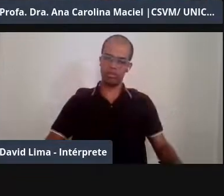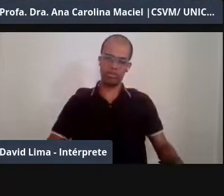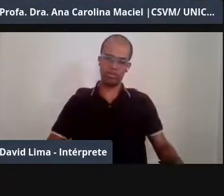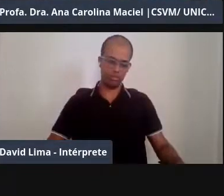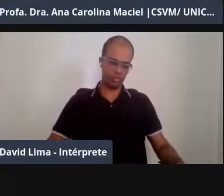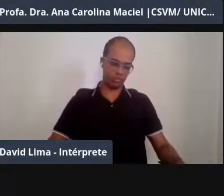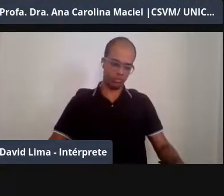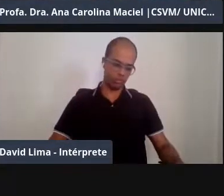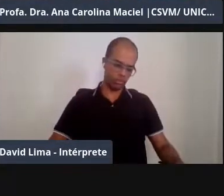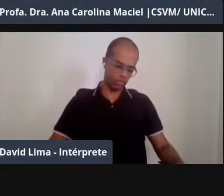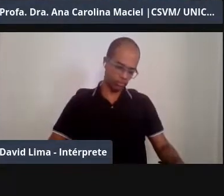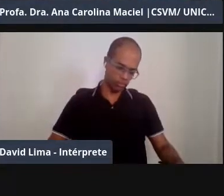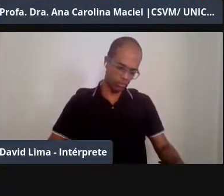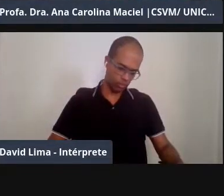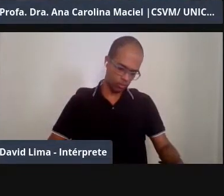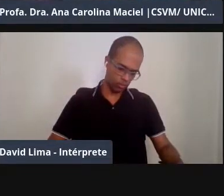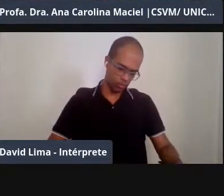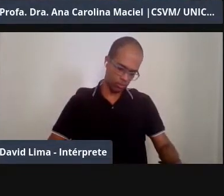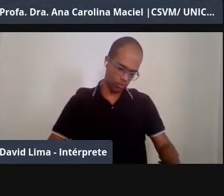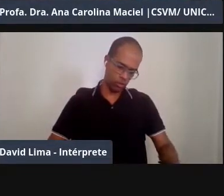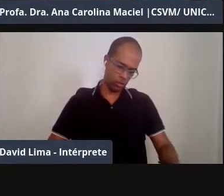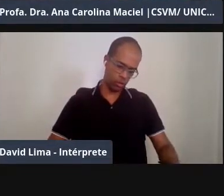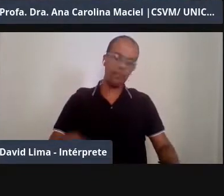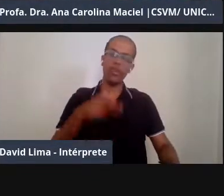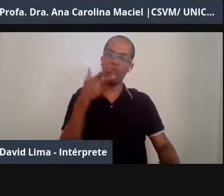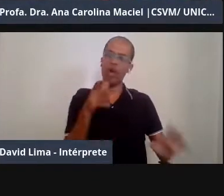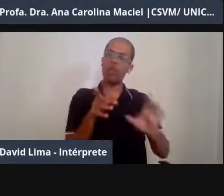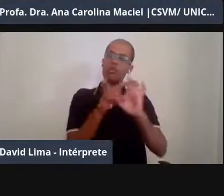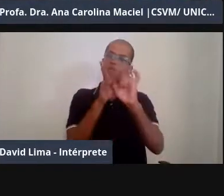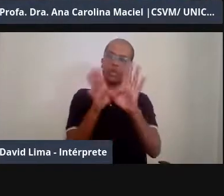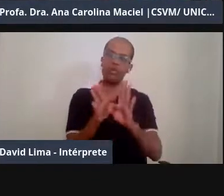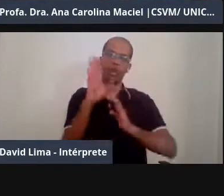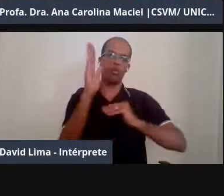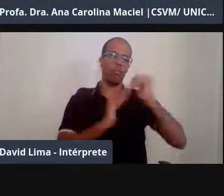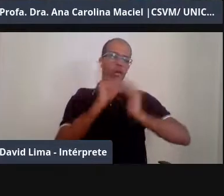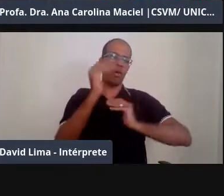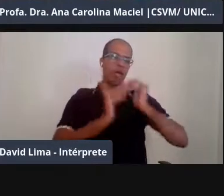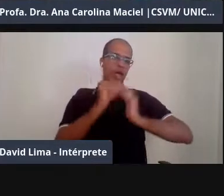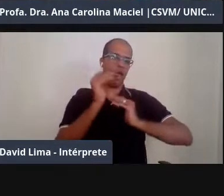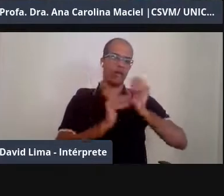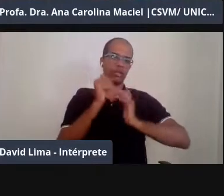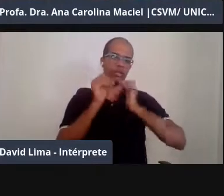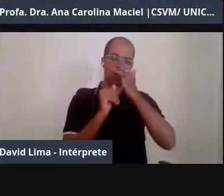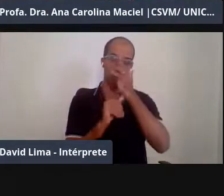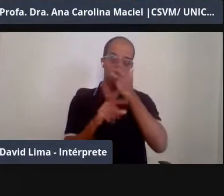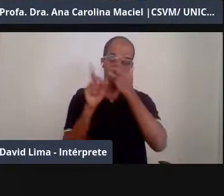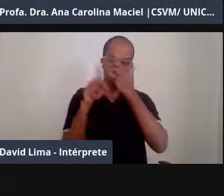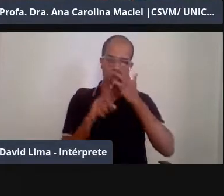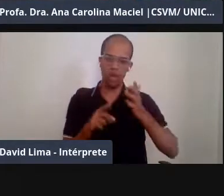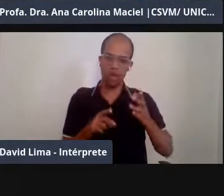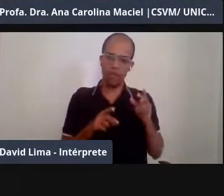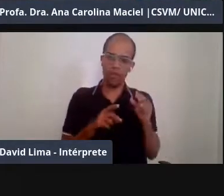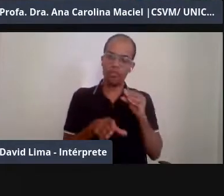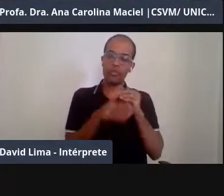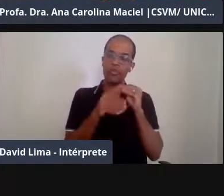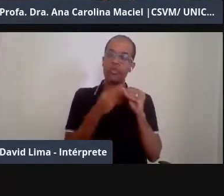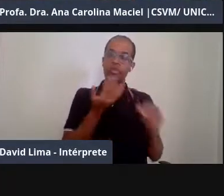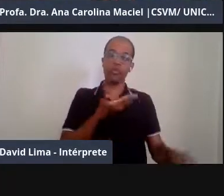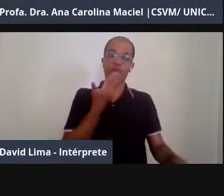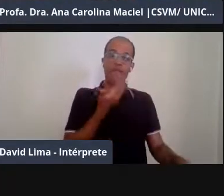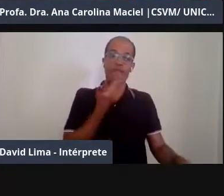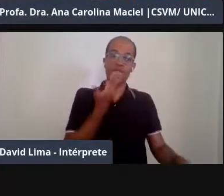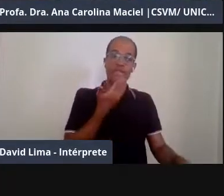cátedra à disposição para qualquer ação que seja considerada, no sentido de facilitar